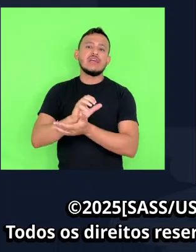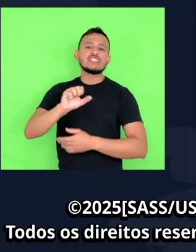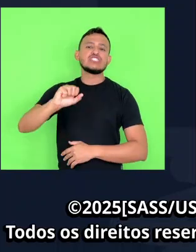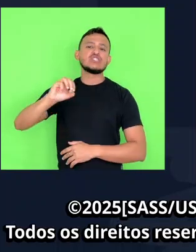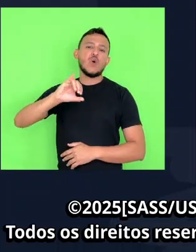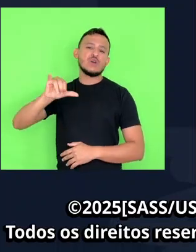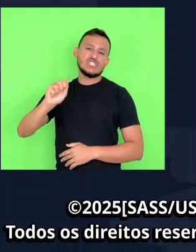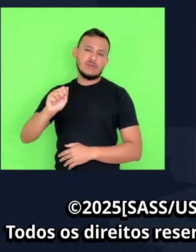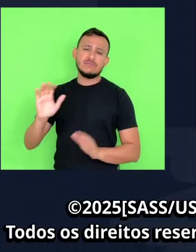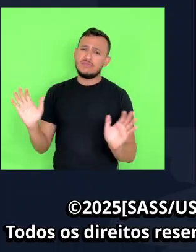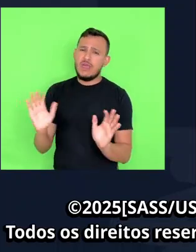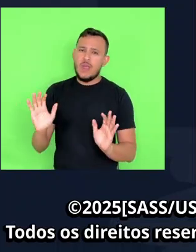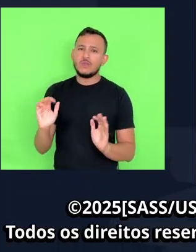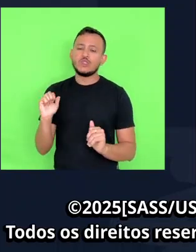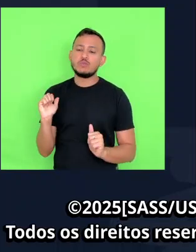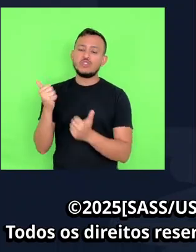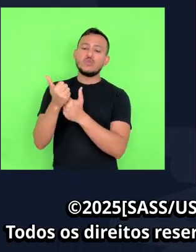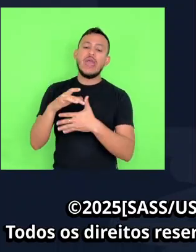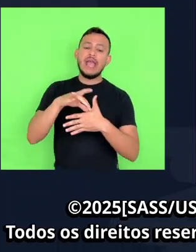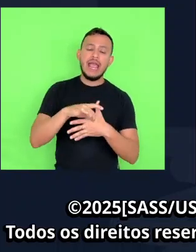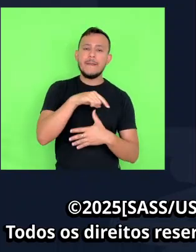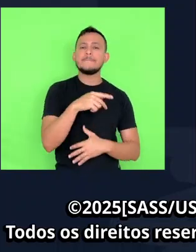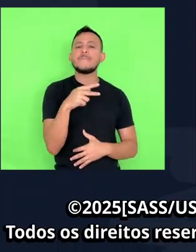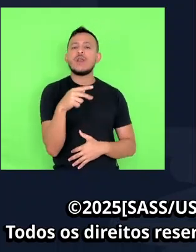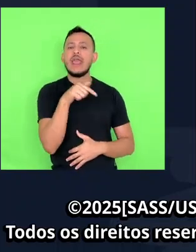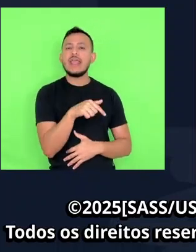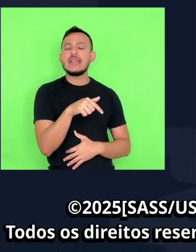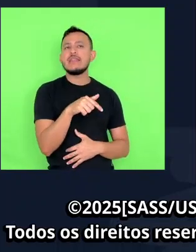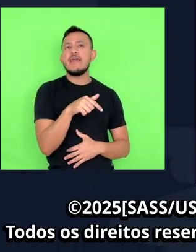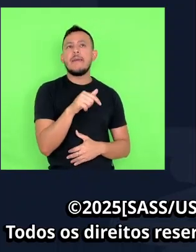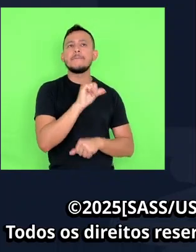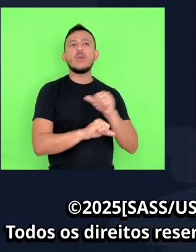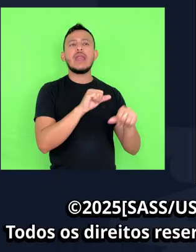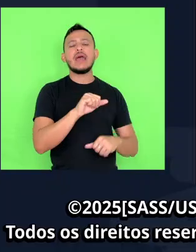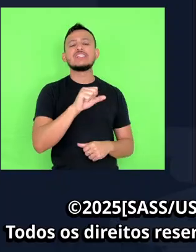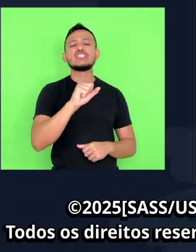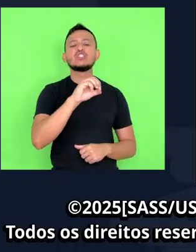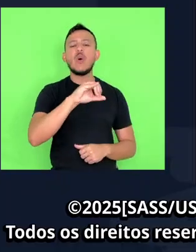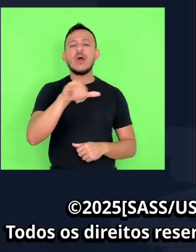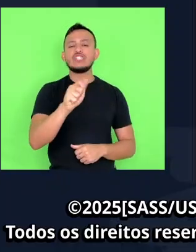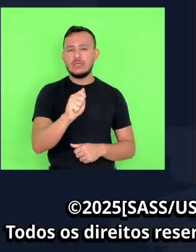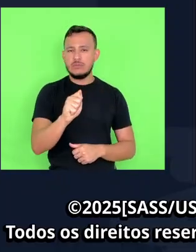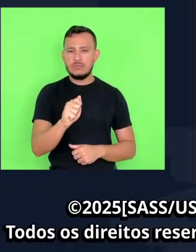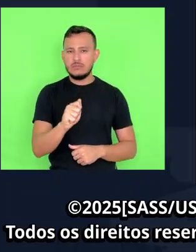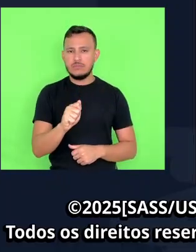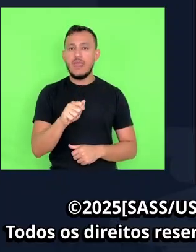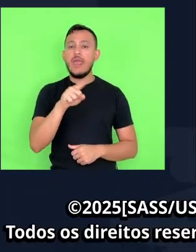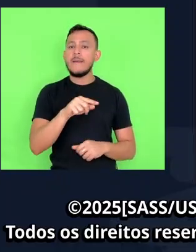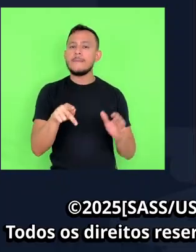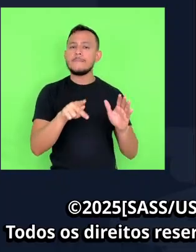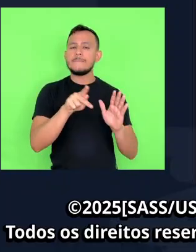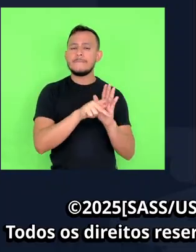ou substituir a carne por proteína texturizada de soja, que é um